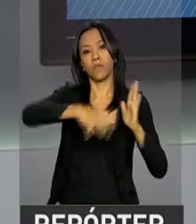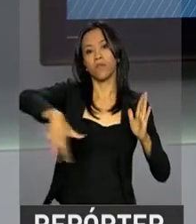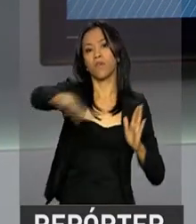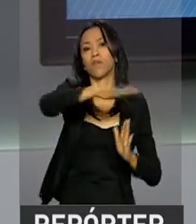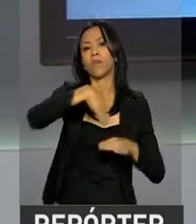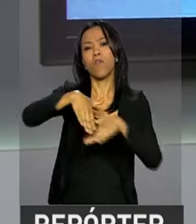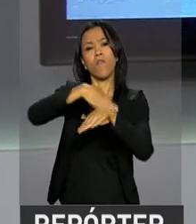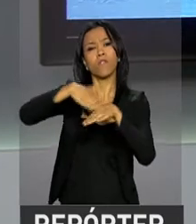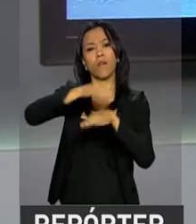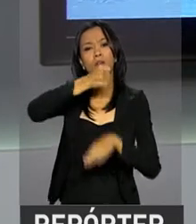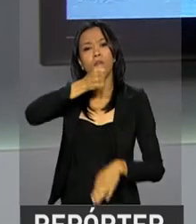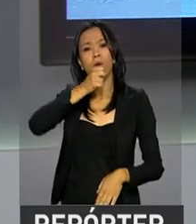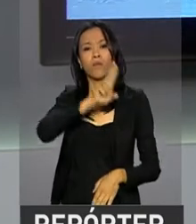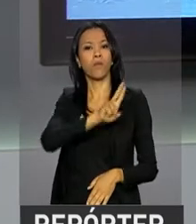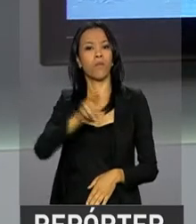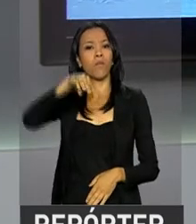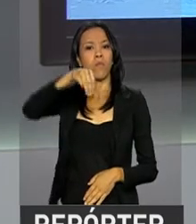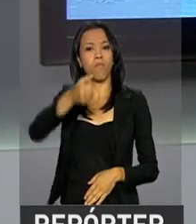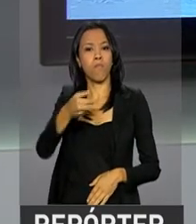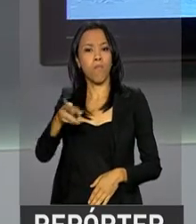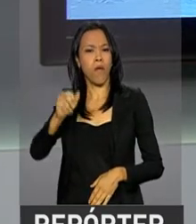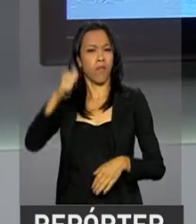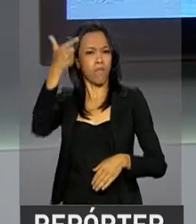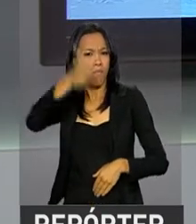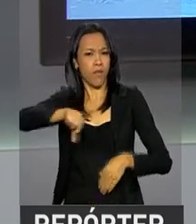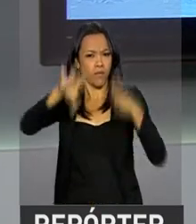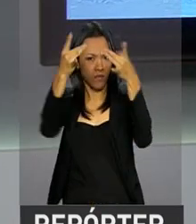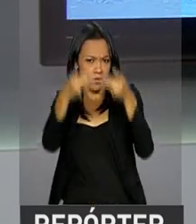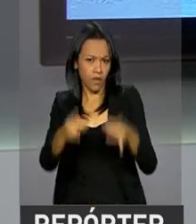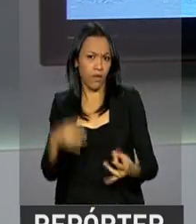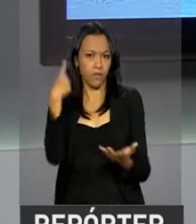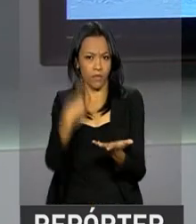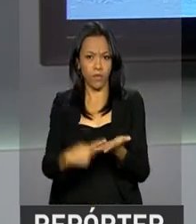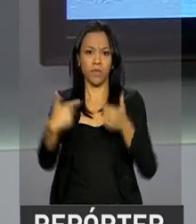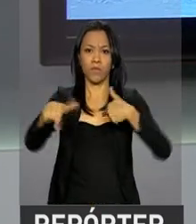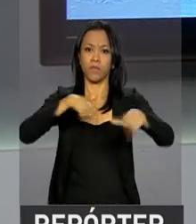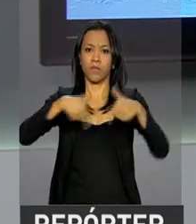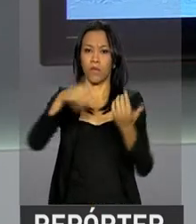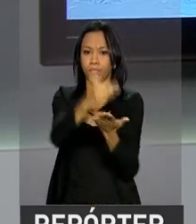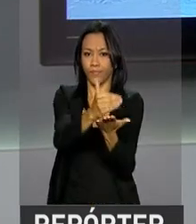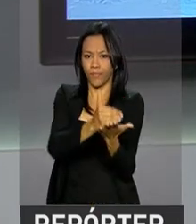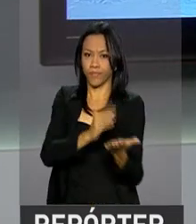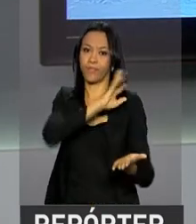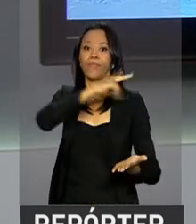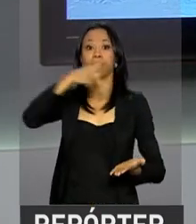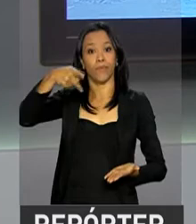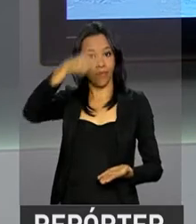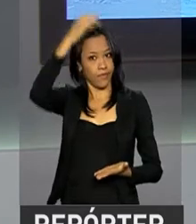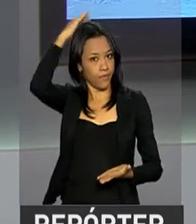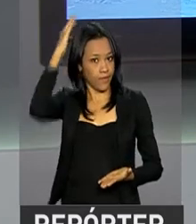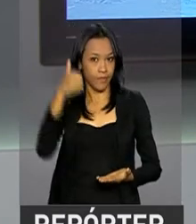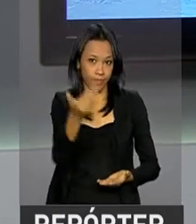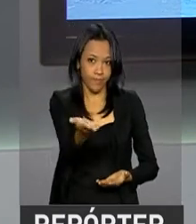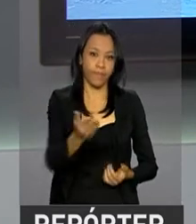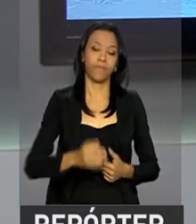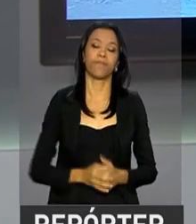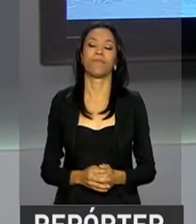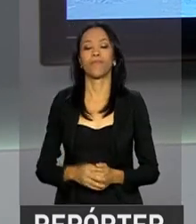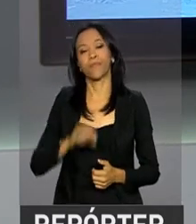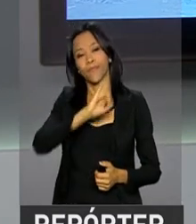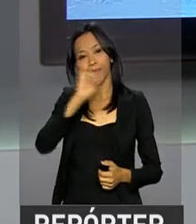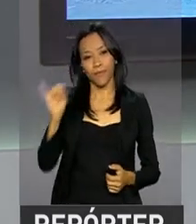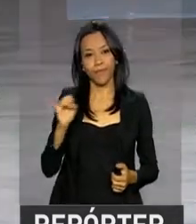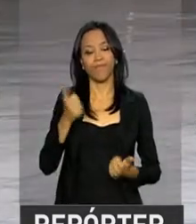repórter maria que no pi ela traz mais detalhes da agenda do presidente michel temer o la mar é com você olá